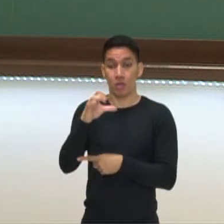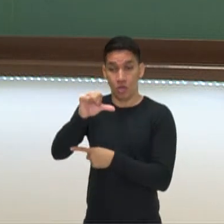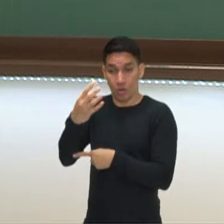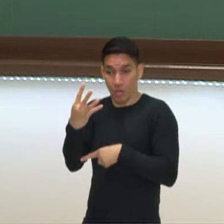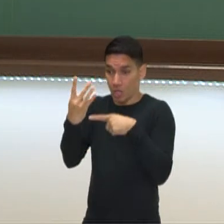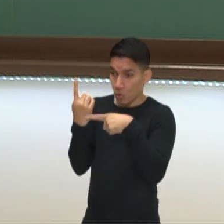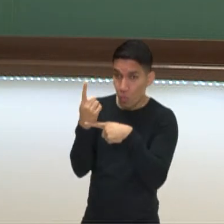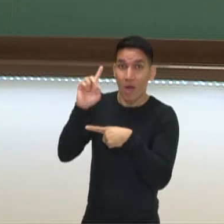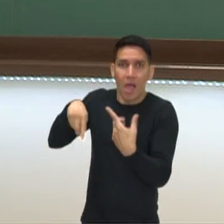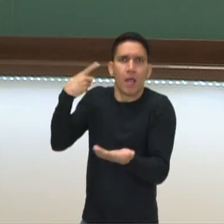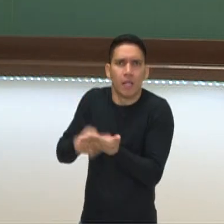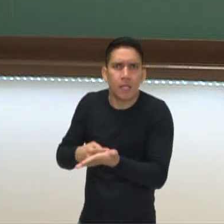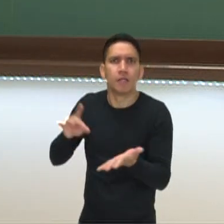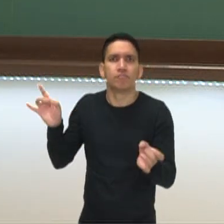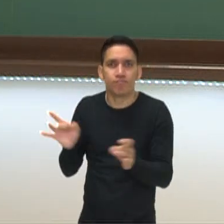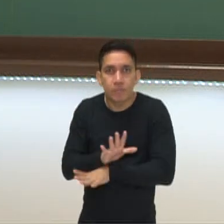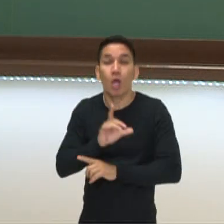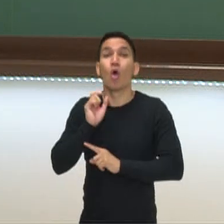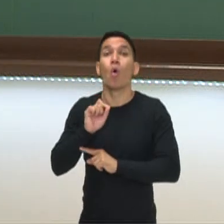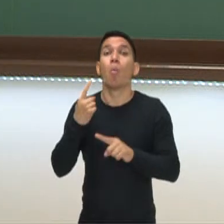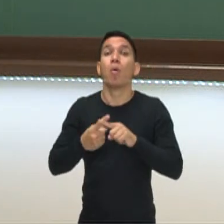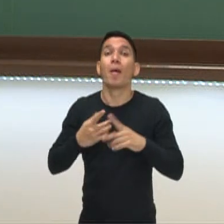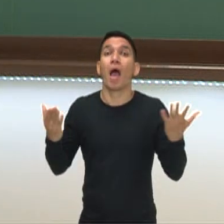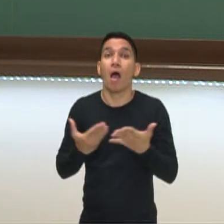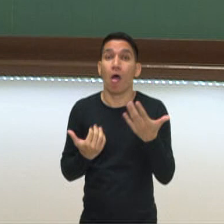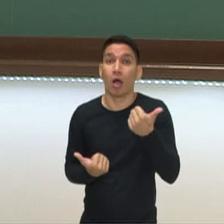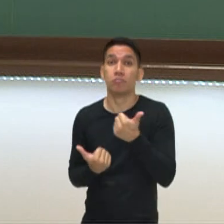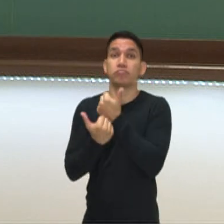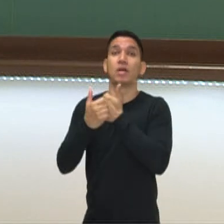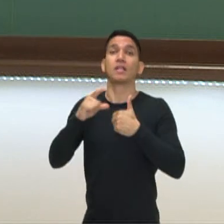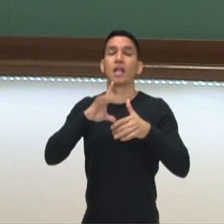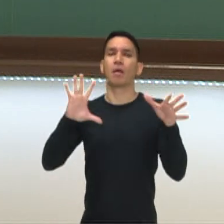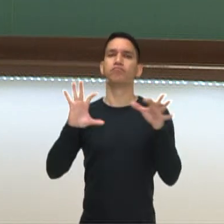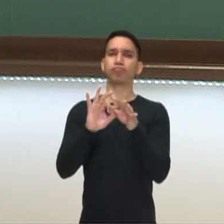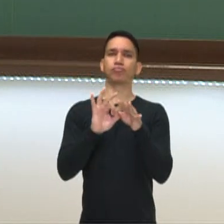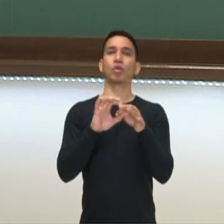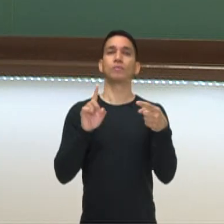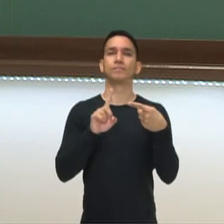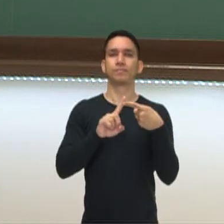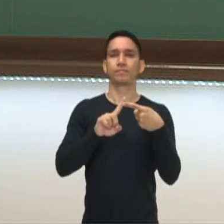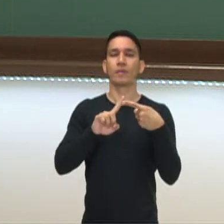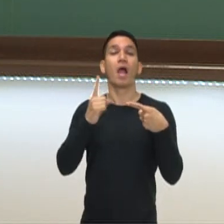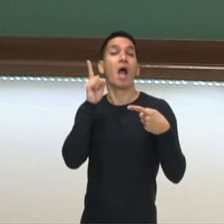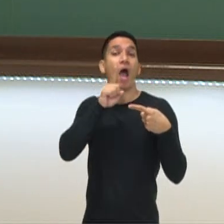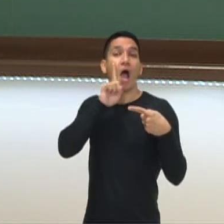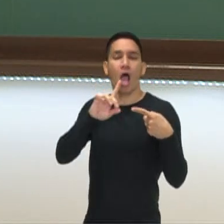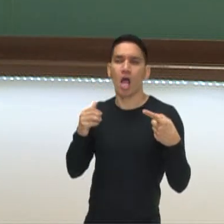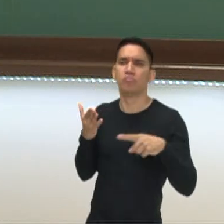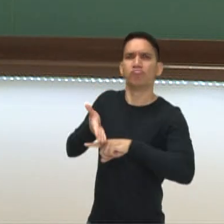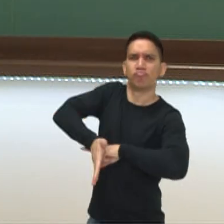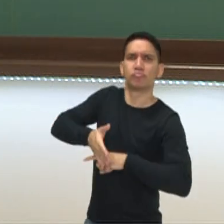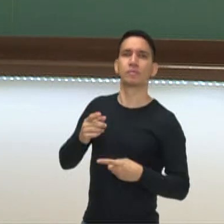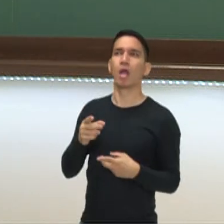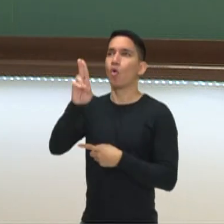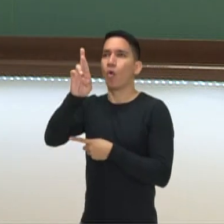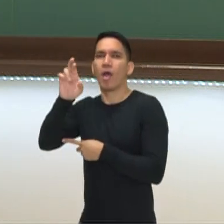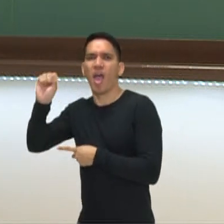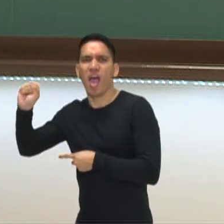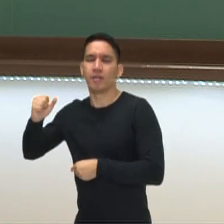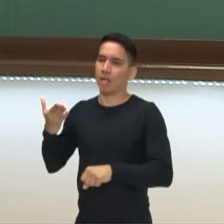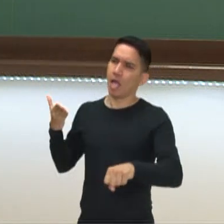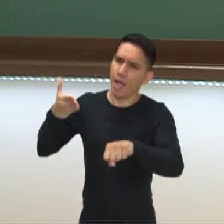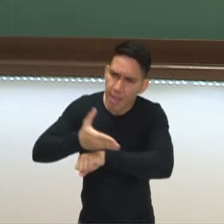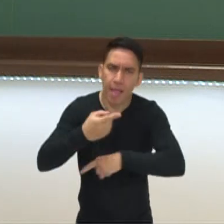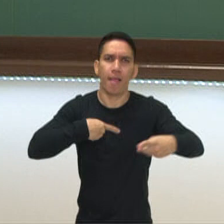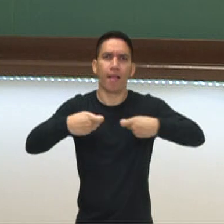um ano decisivo, porque agora você tem a forja da Grande Aliança. Os Estados Unidos entram na guerra, a União Soviética também